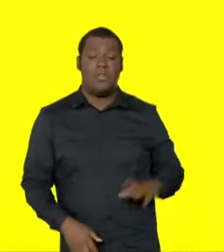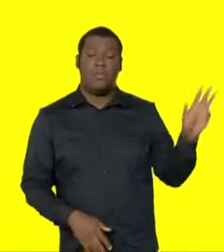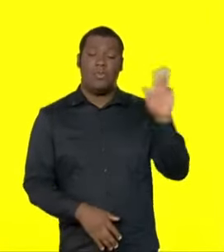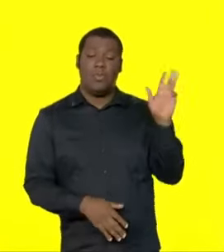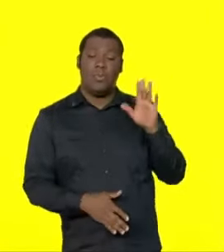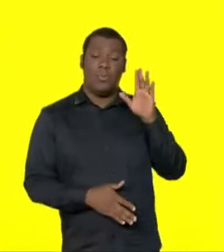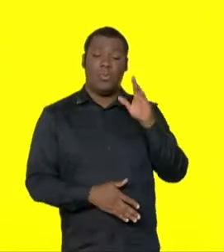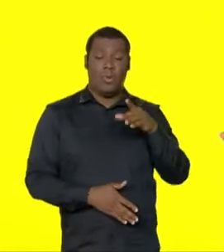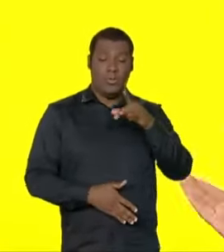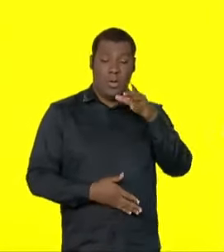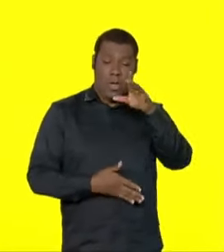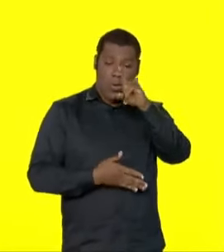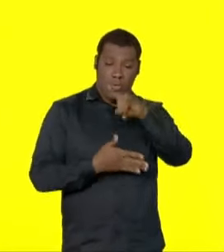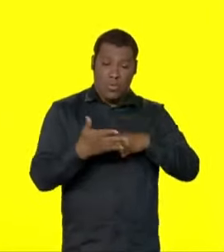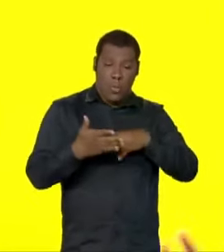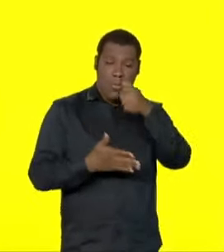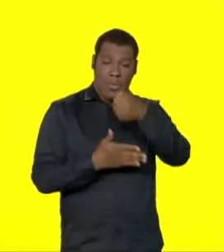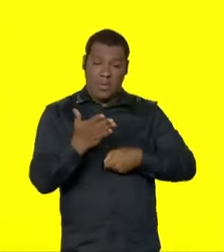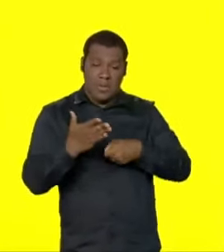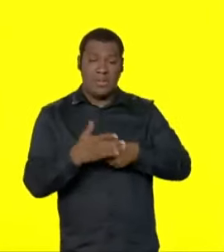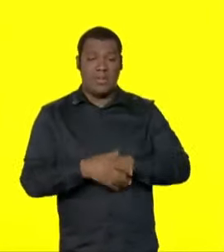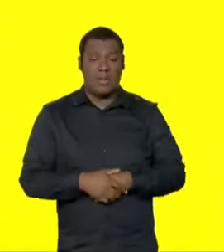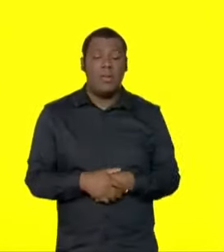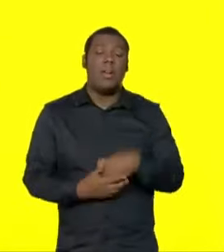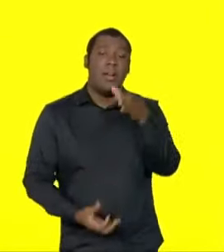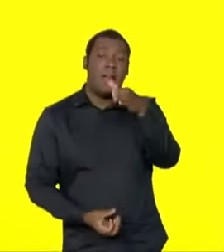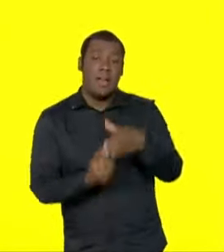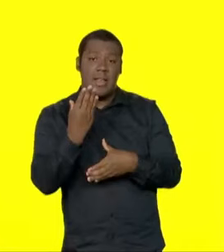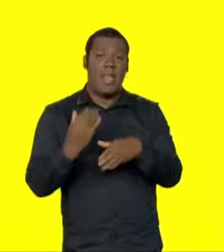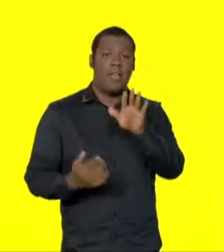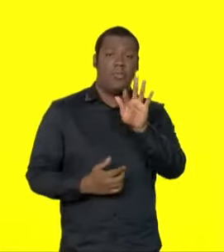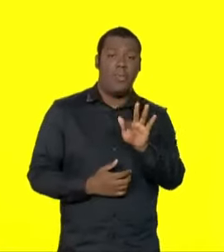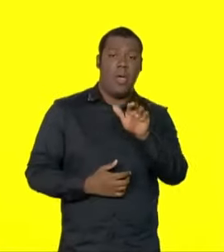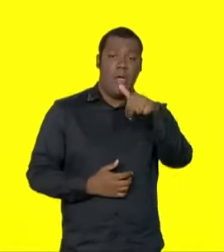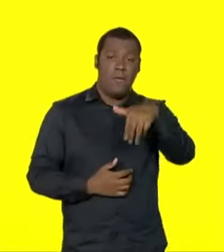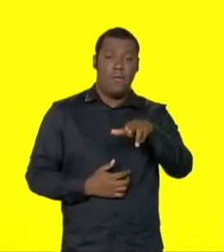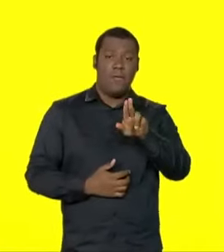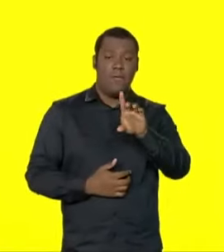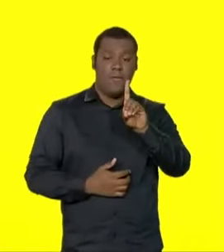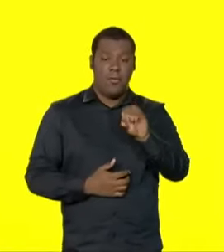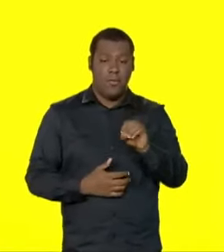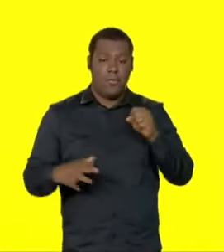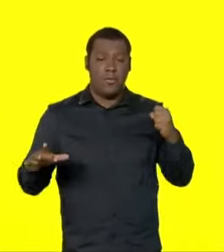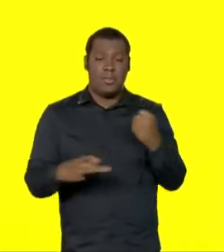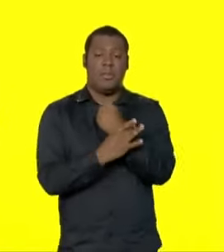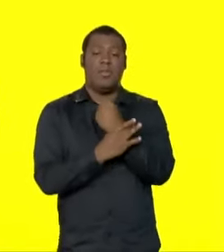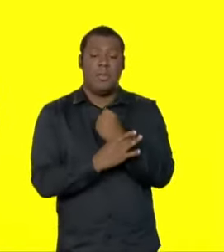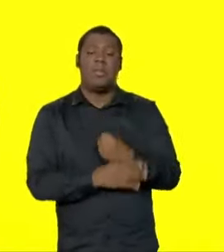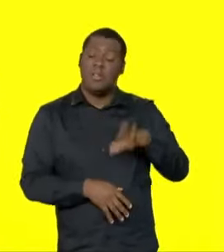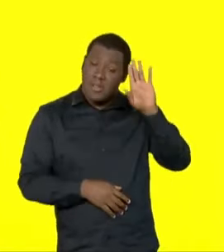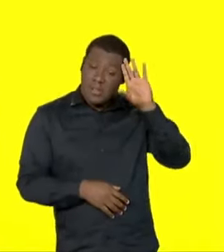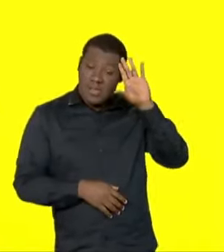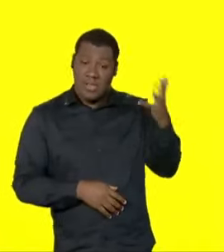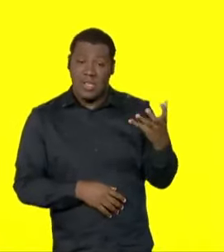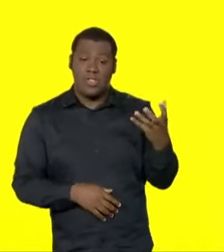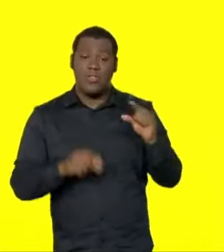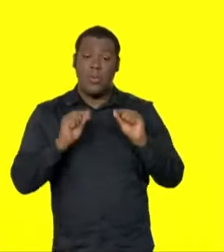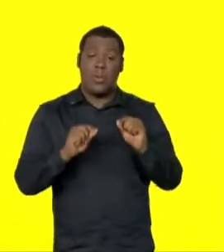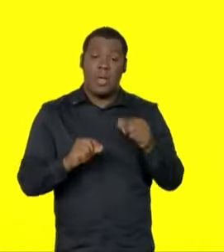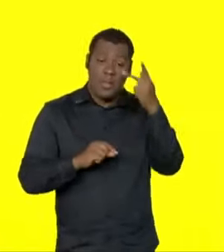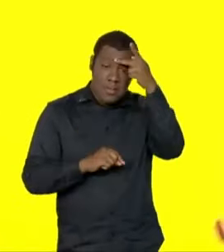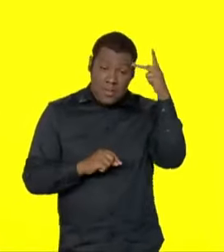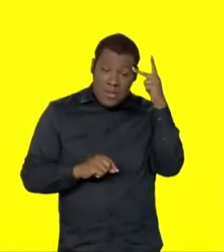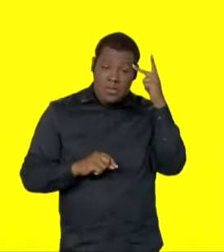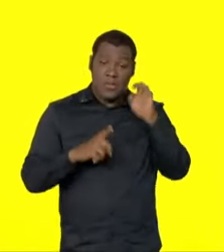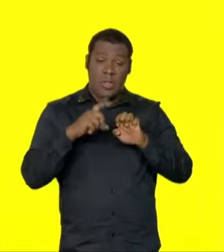assinar esta medida provisória com a criação do Fundo Garantidor, resolveu a garantia para os